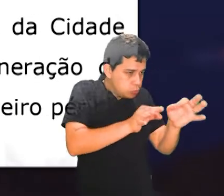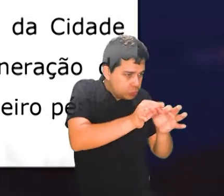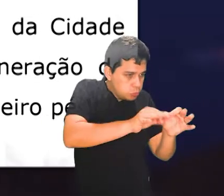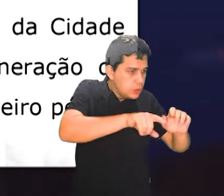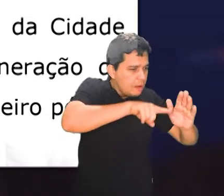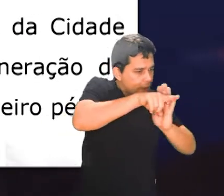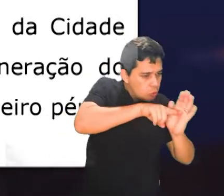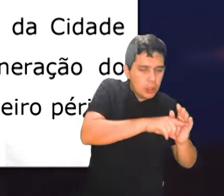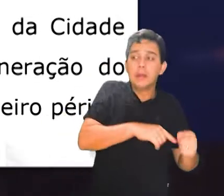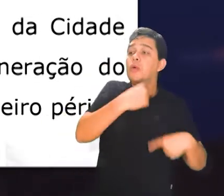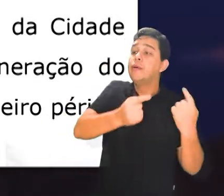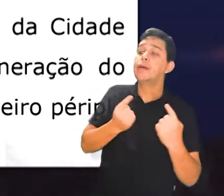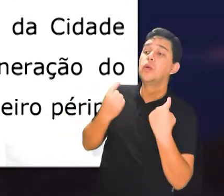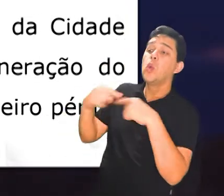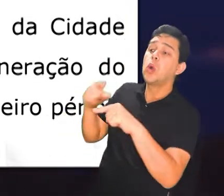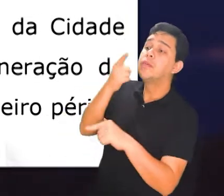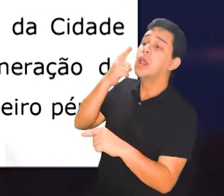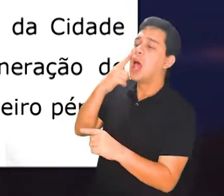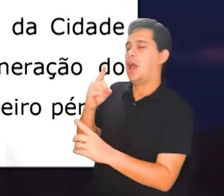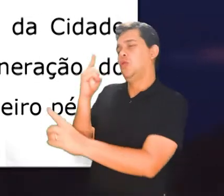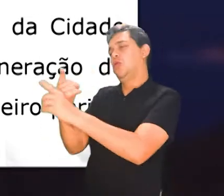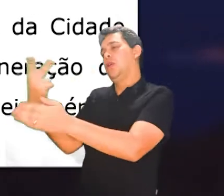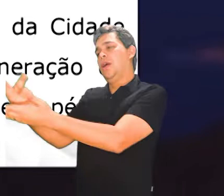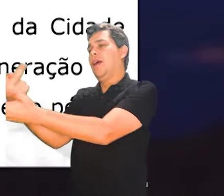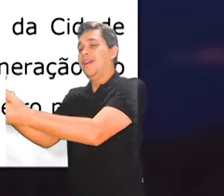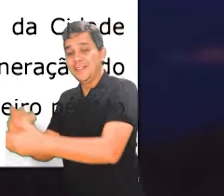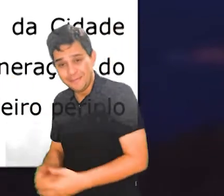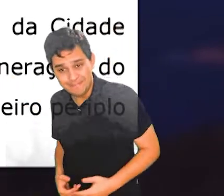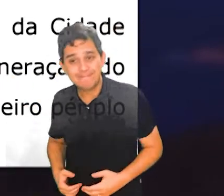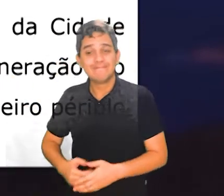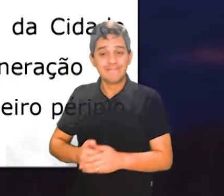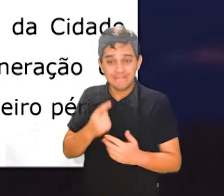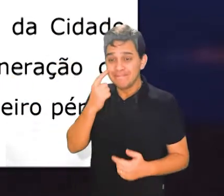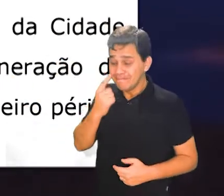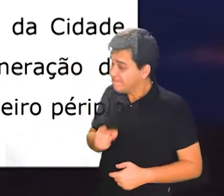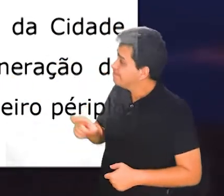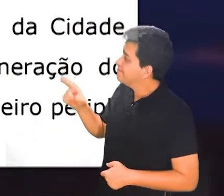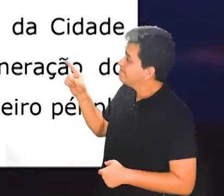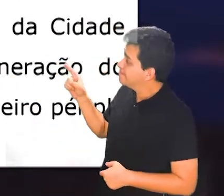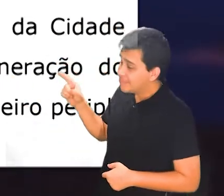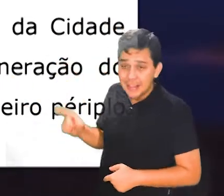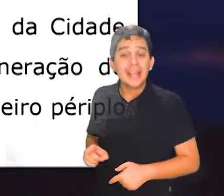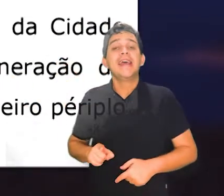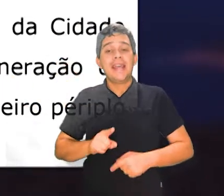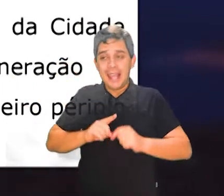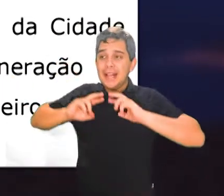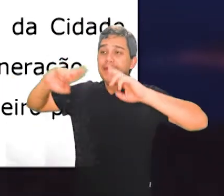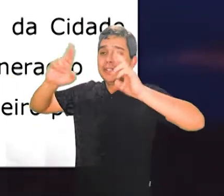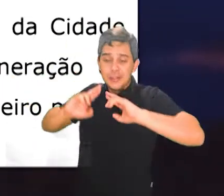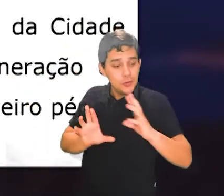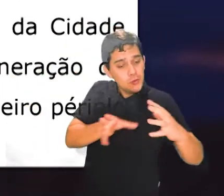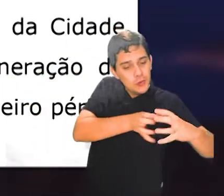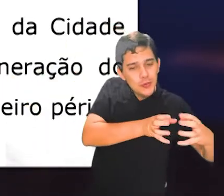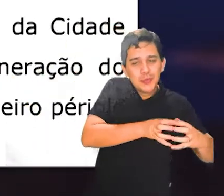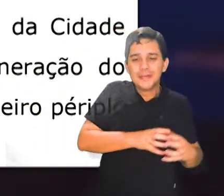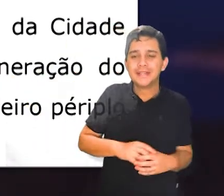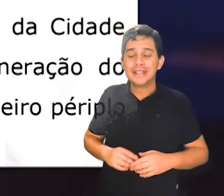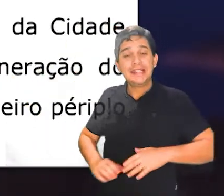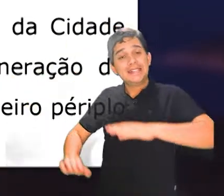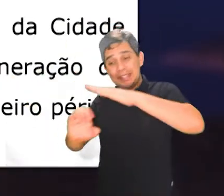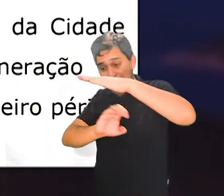que administra o teleférico do Bondinho, que é um ponto turístico,